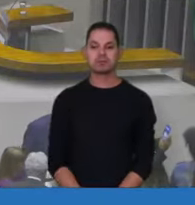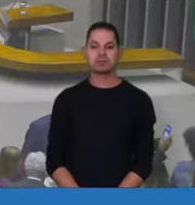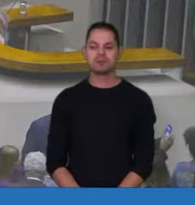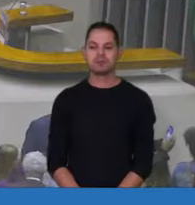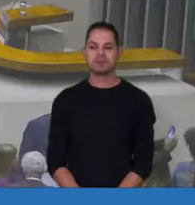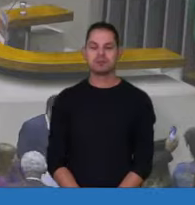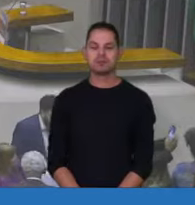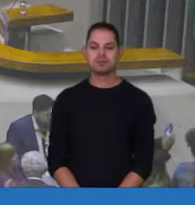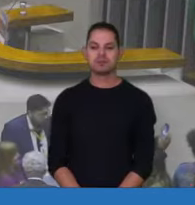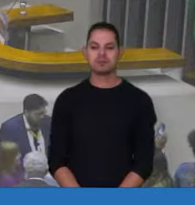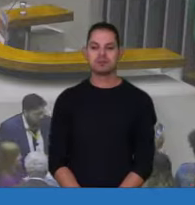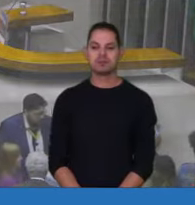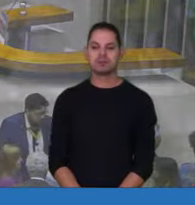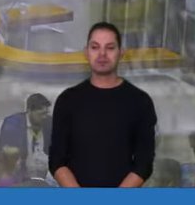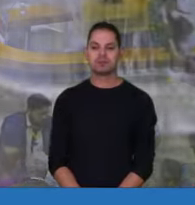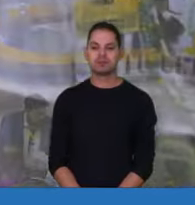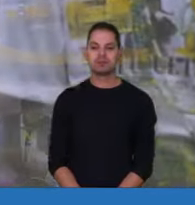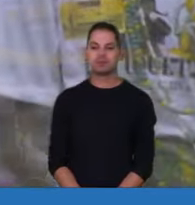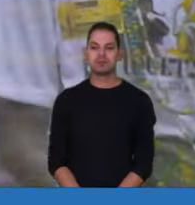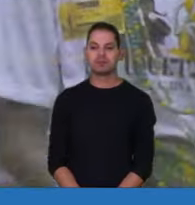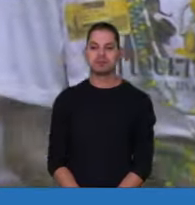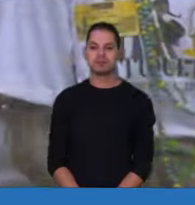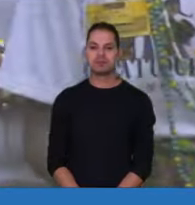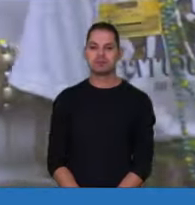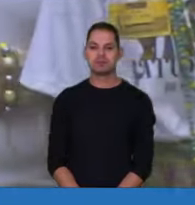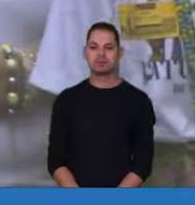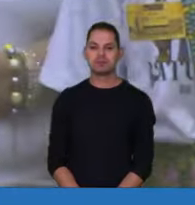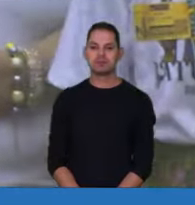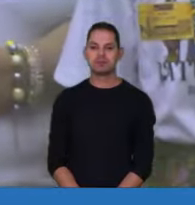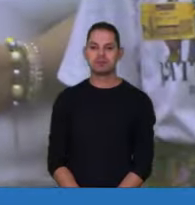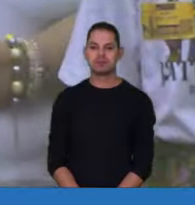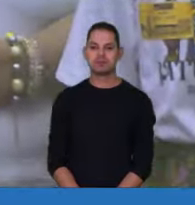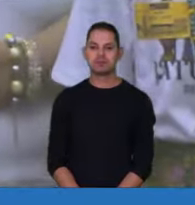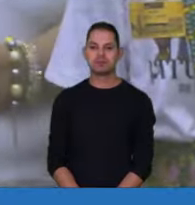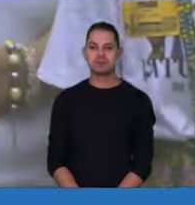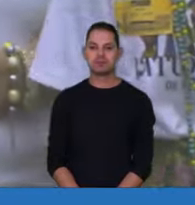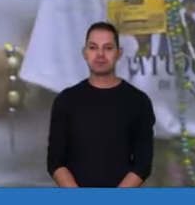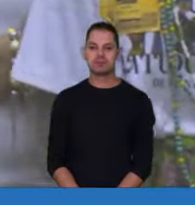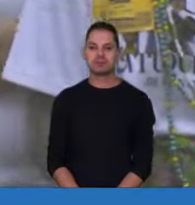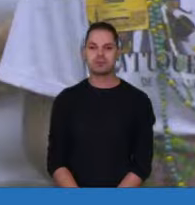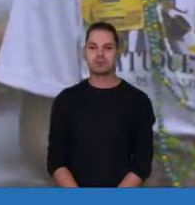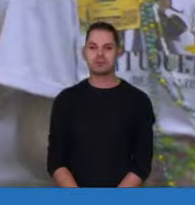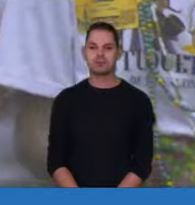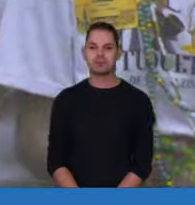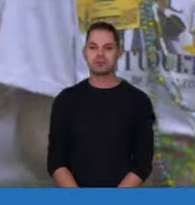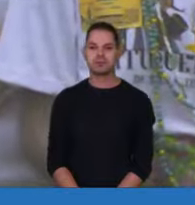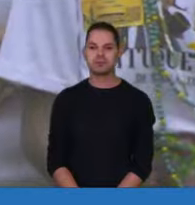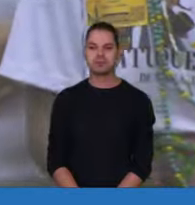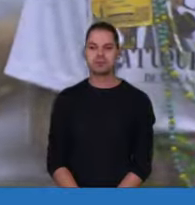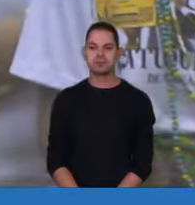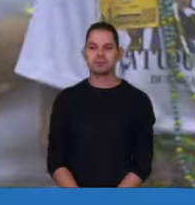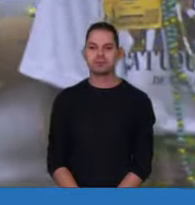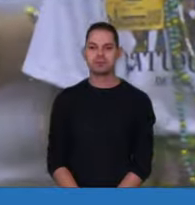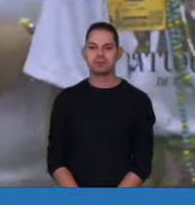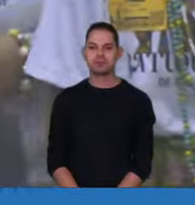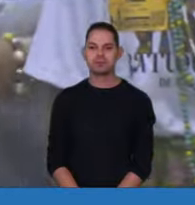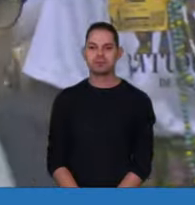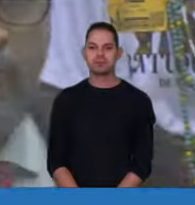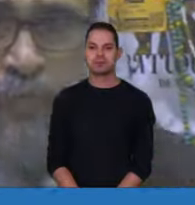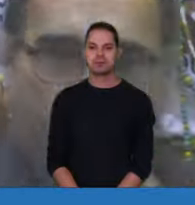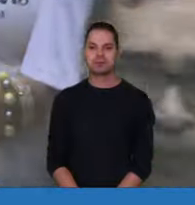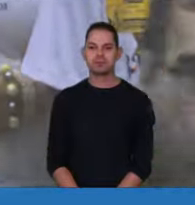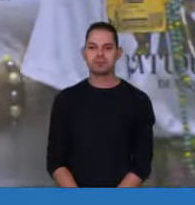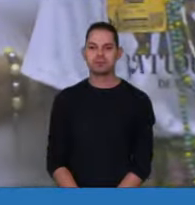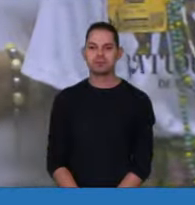Afora, aonde vive mãe tintureira, nas águas do mar afora, aonde vive